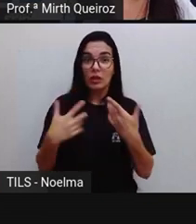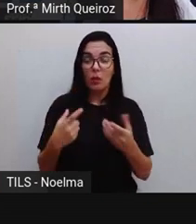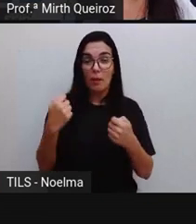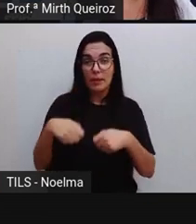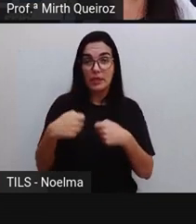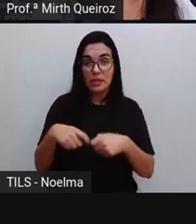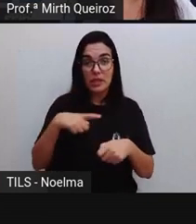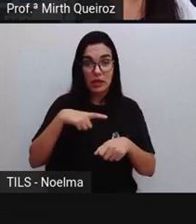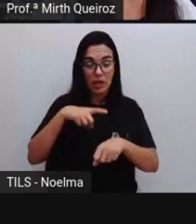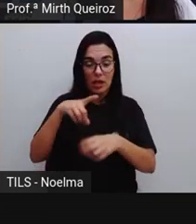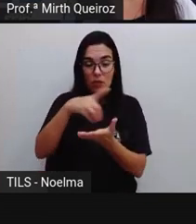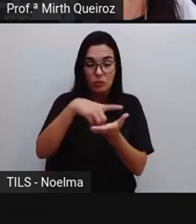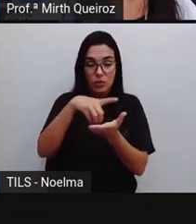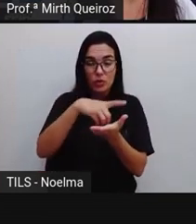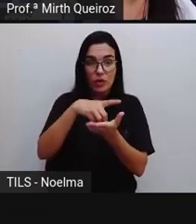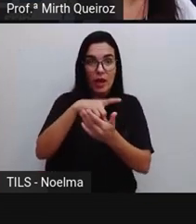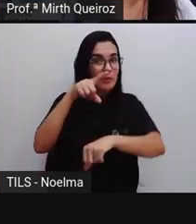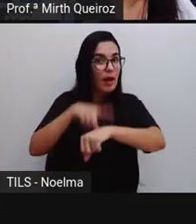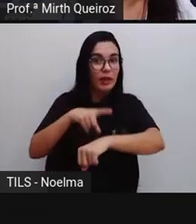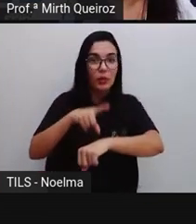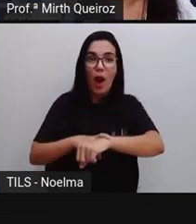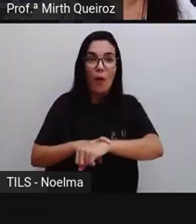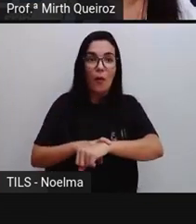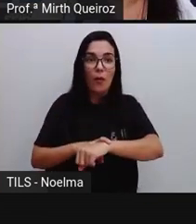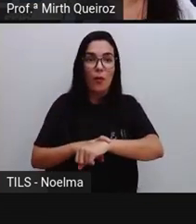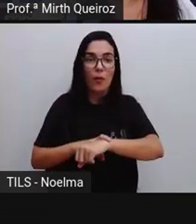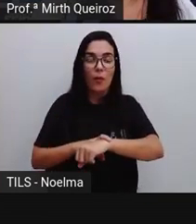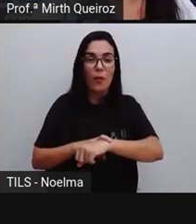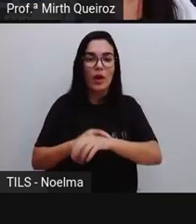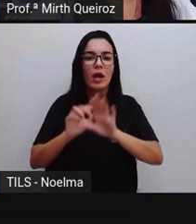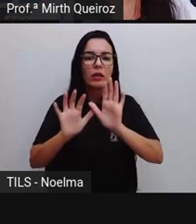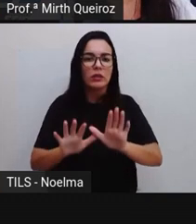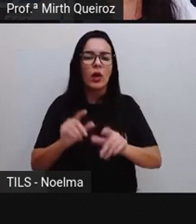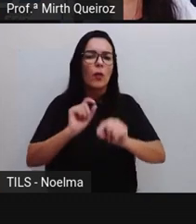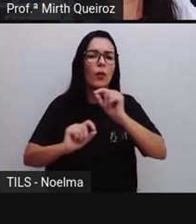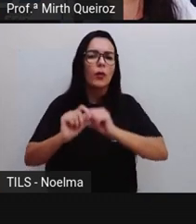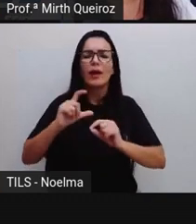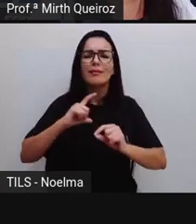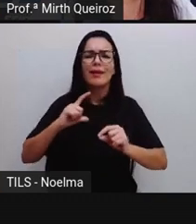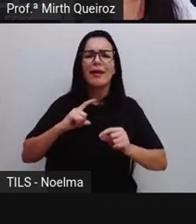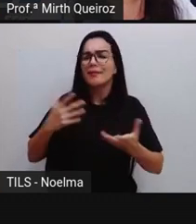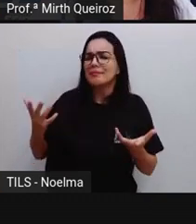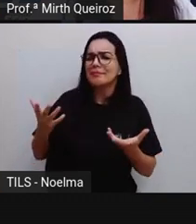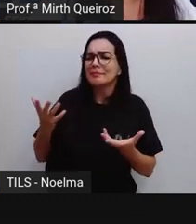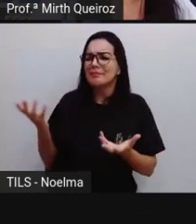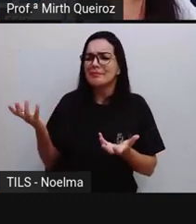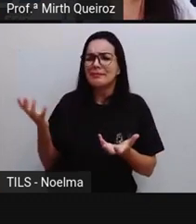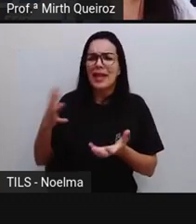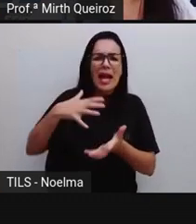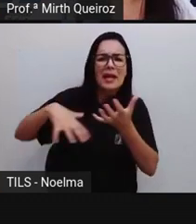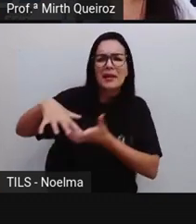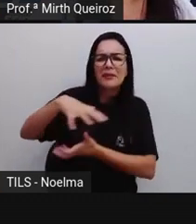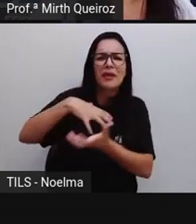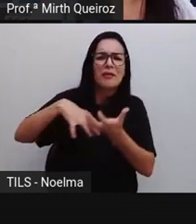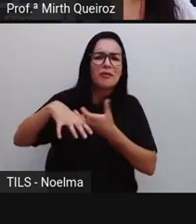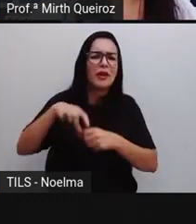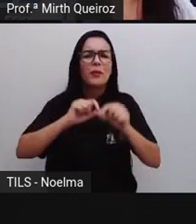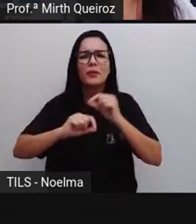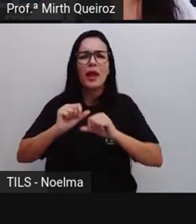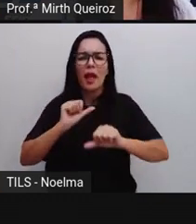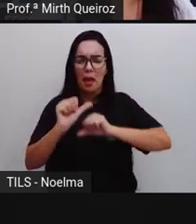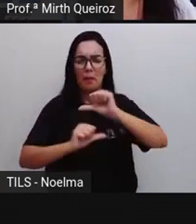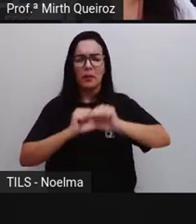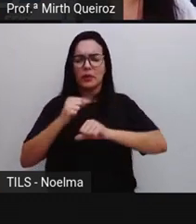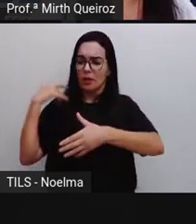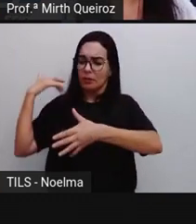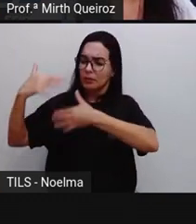mais atualizado. E o que que isso tem a ver, então, quanto ao que mudou com o